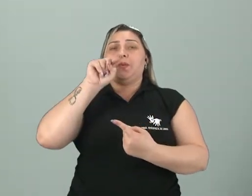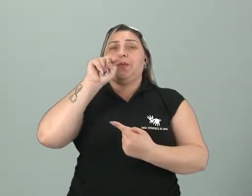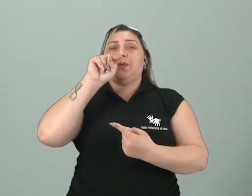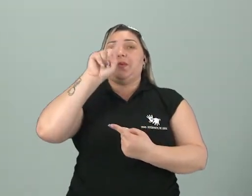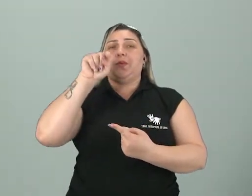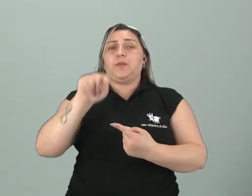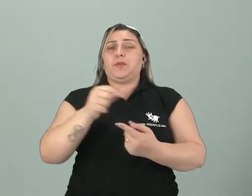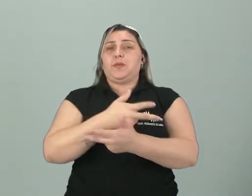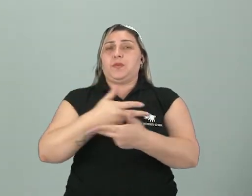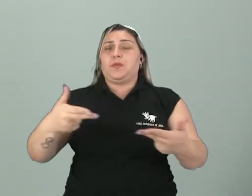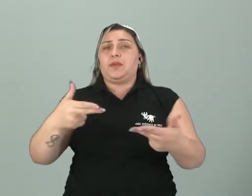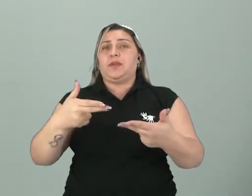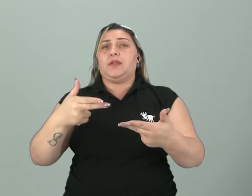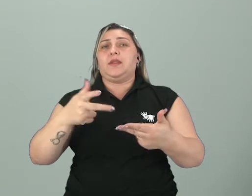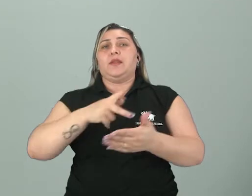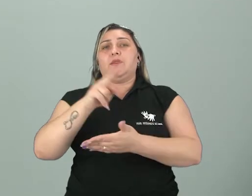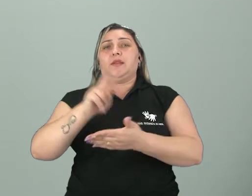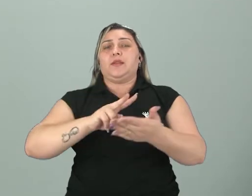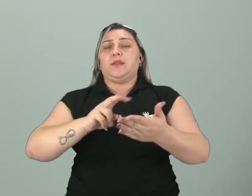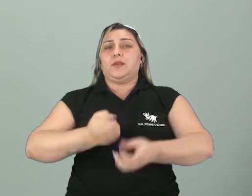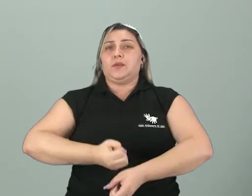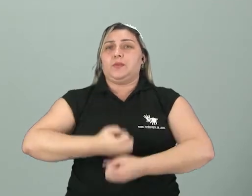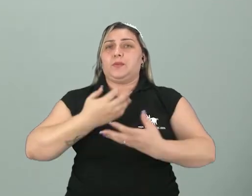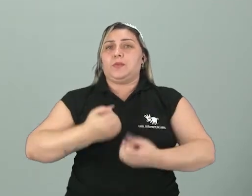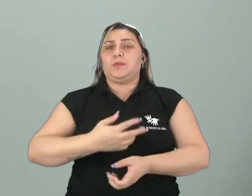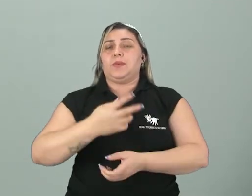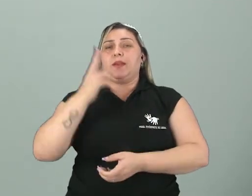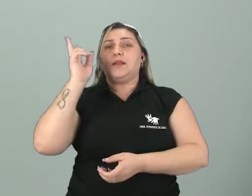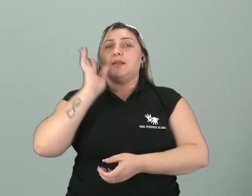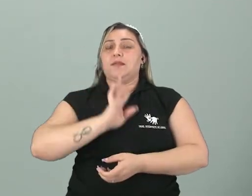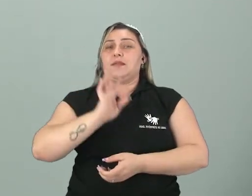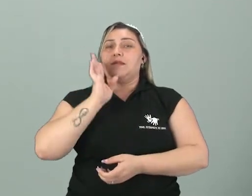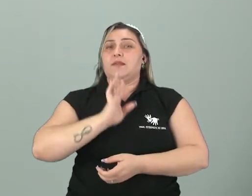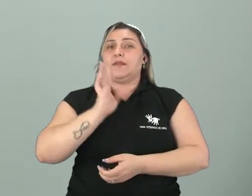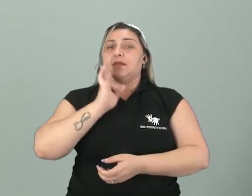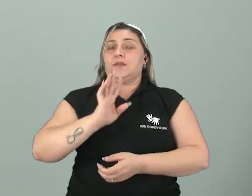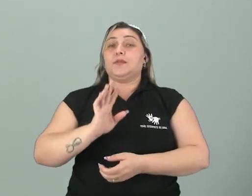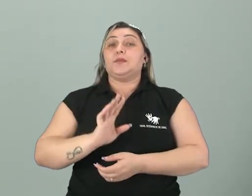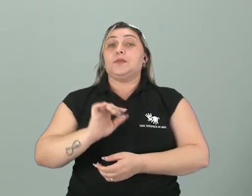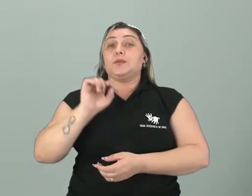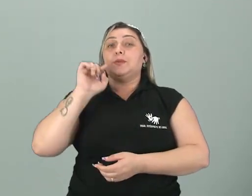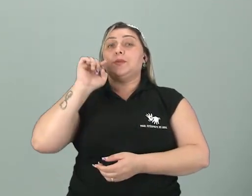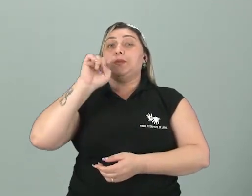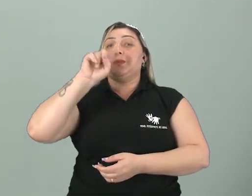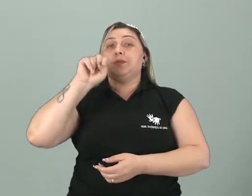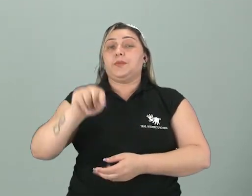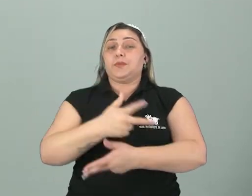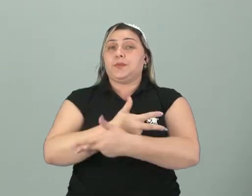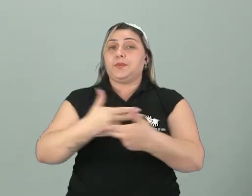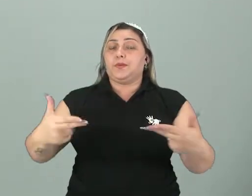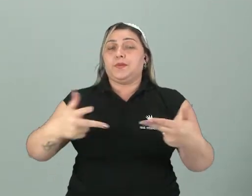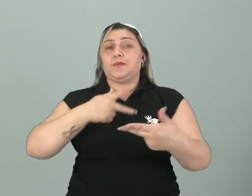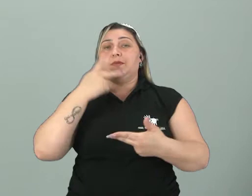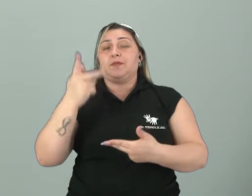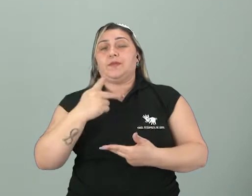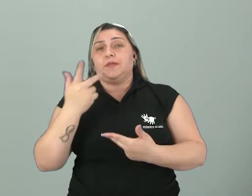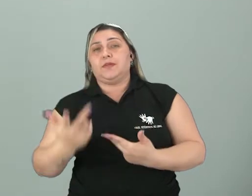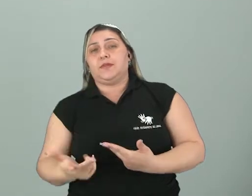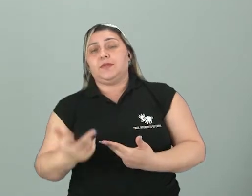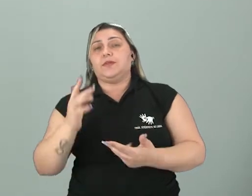nossa aula, vamos ler um poema bem legal, que ele trata dos sinais de pontuação e vai falando ali de